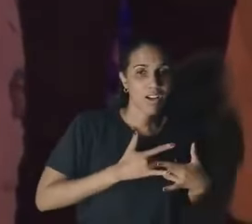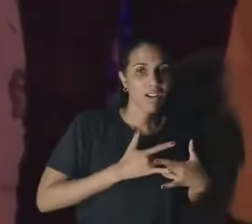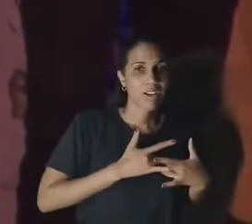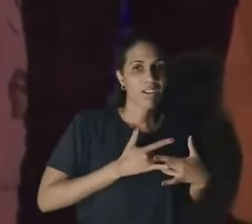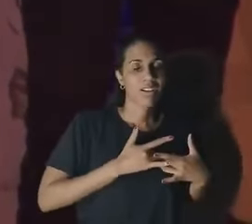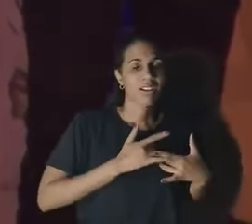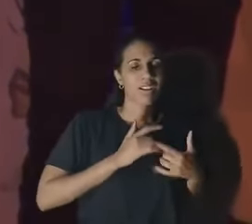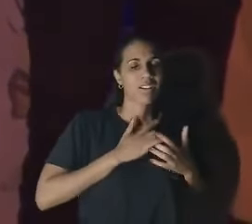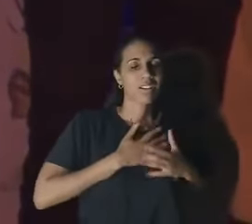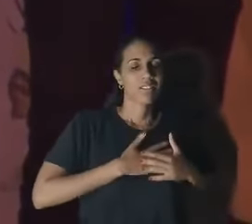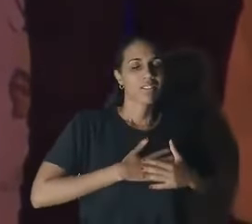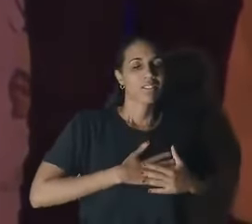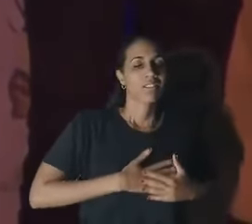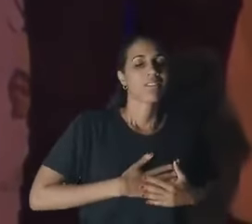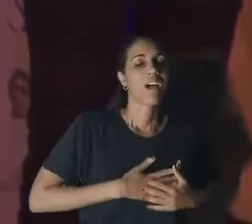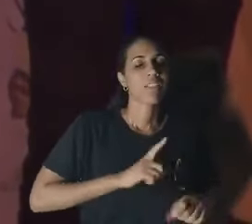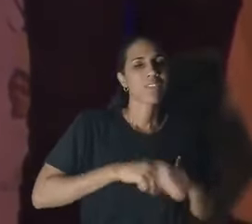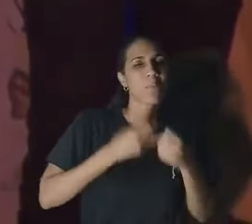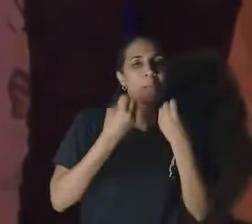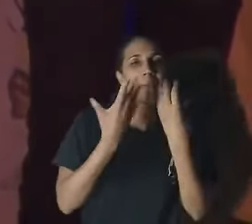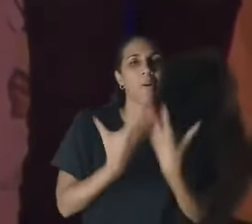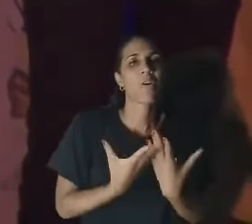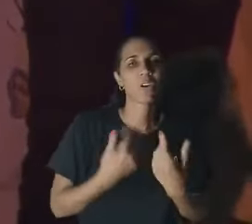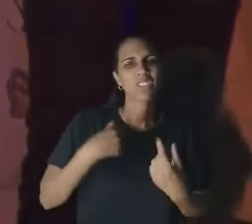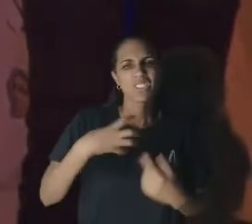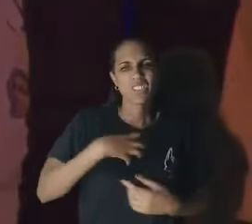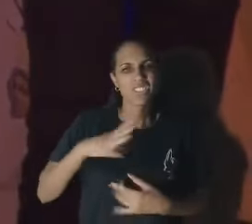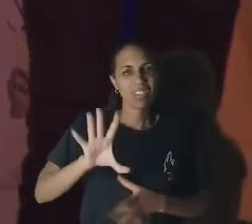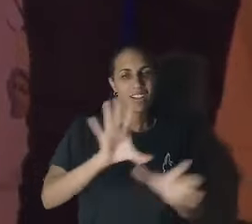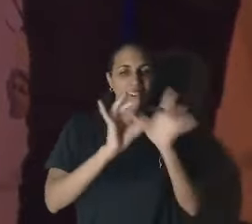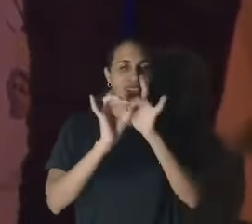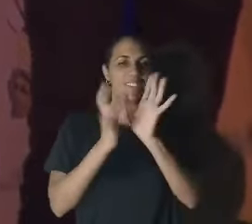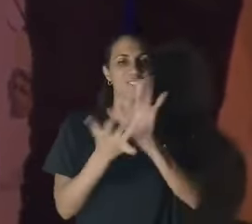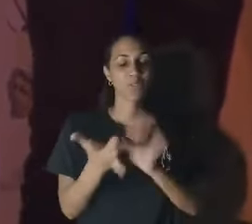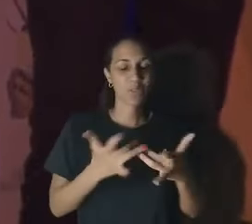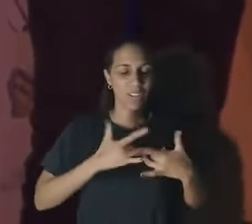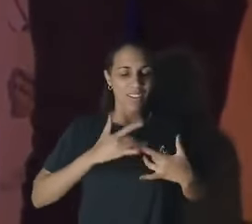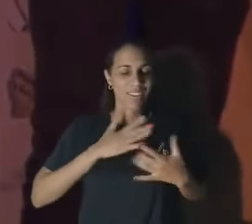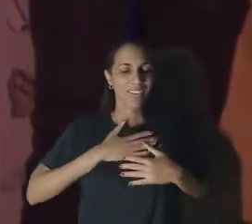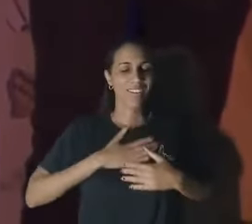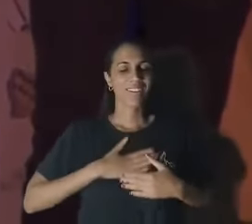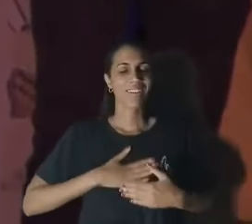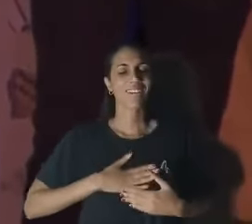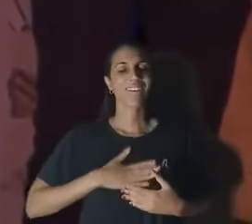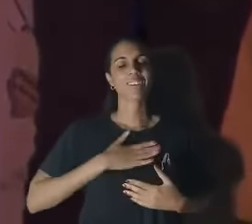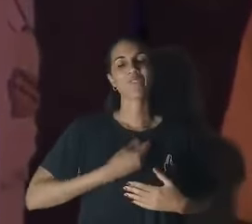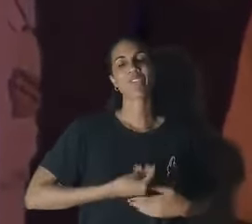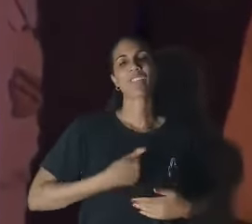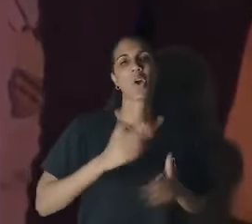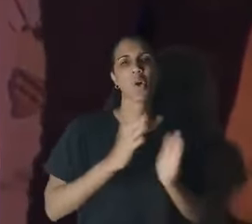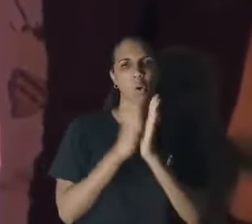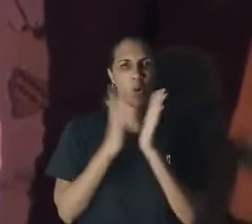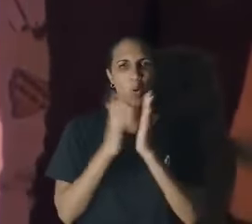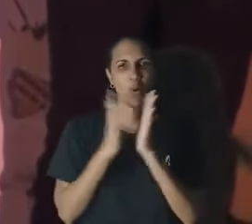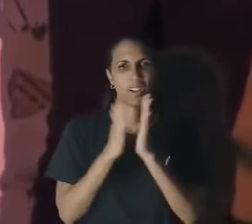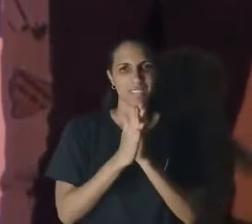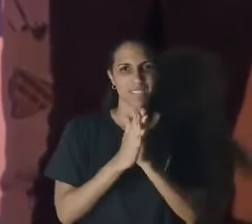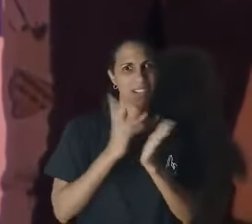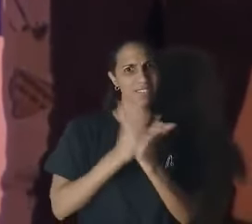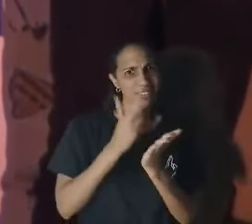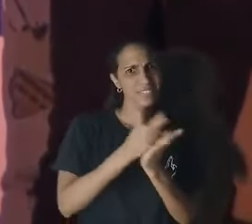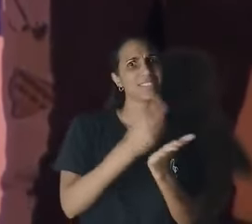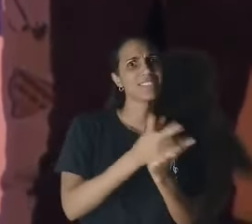bom! O tempo que eu senti a presença de Jesus na minha vida. As minhas orações eram mais constantes